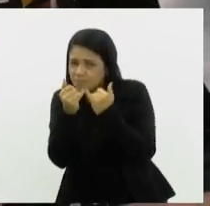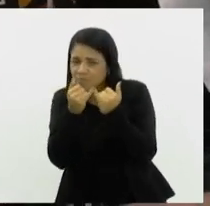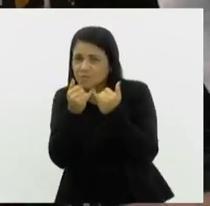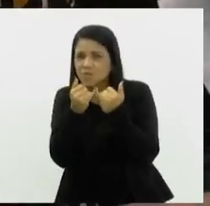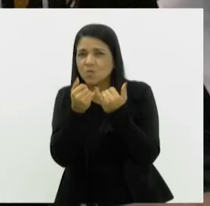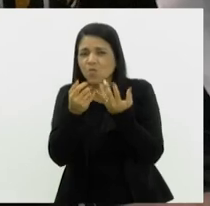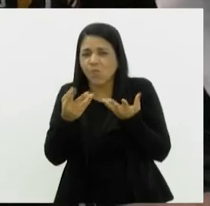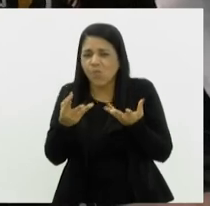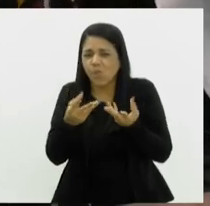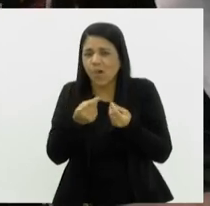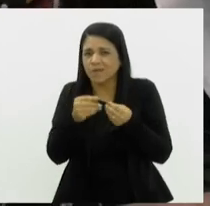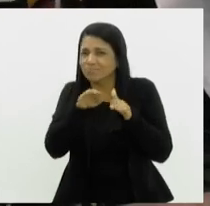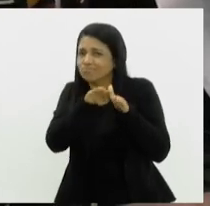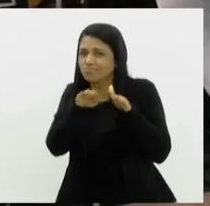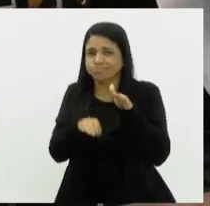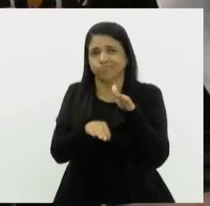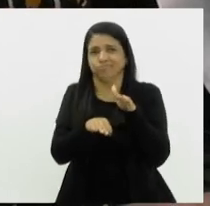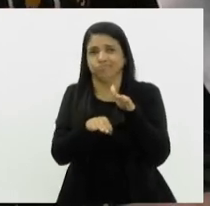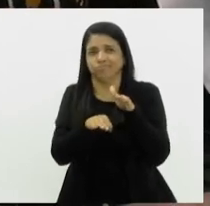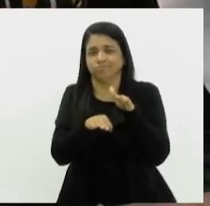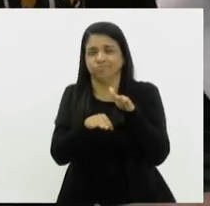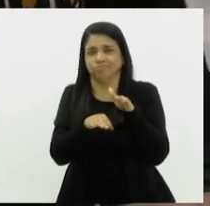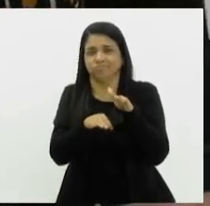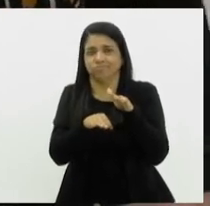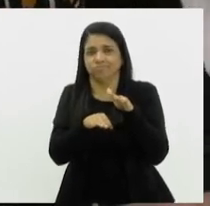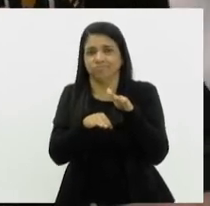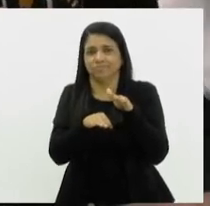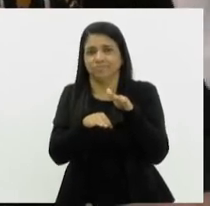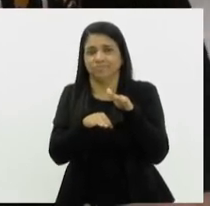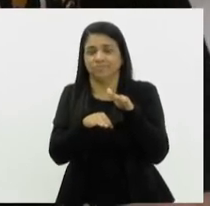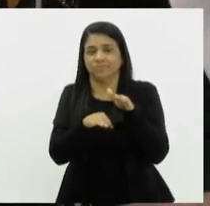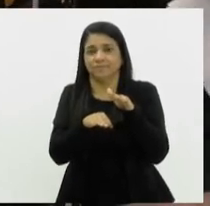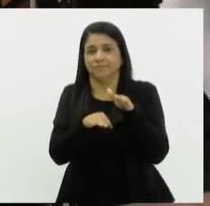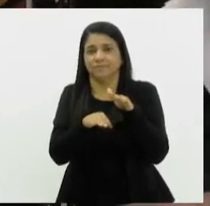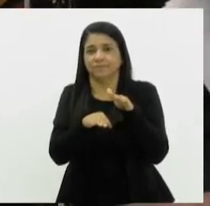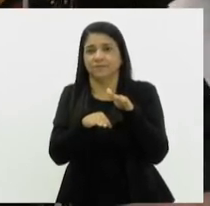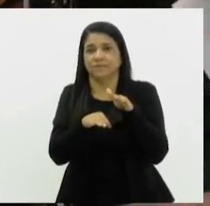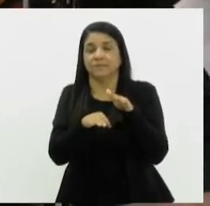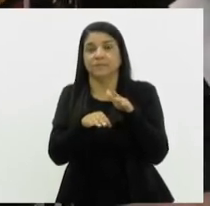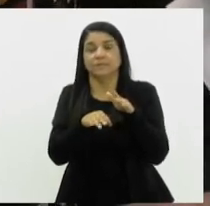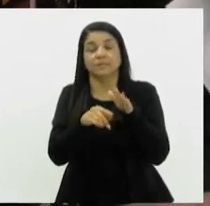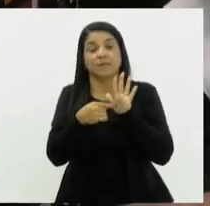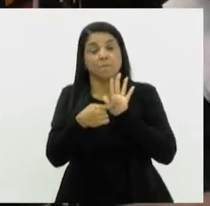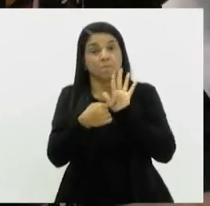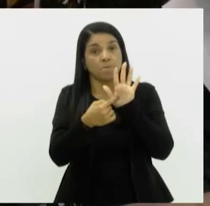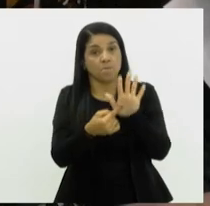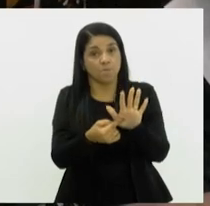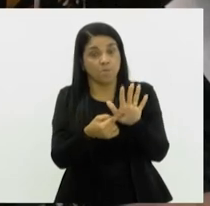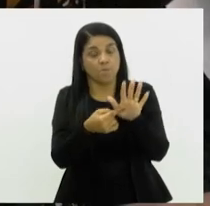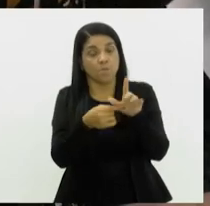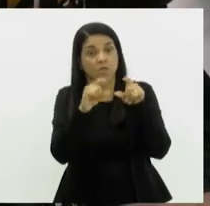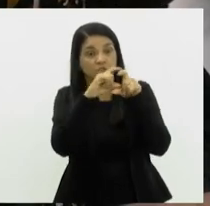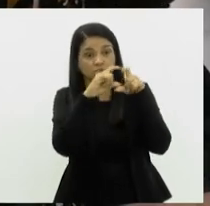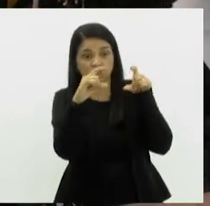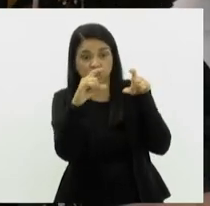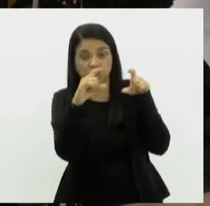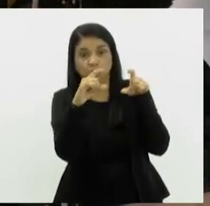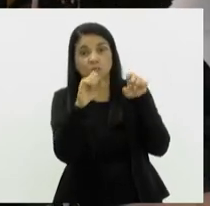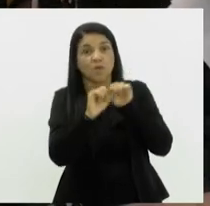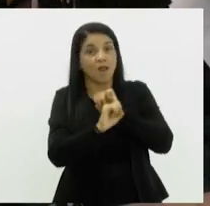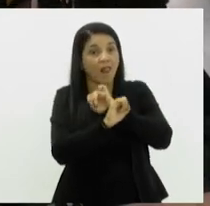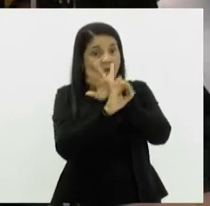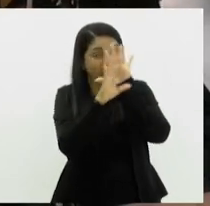qualidade inferior, logo devem ser dispostos na mesma forma que o consumidor tenha clareza